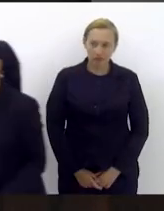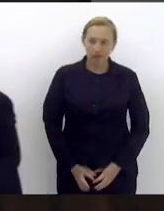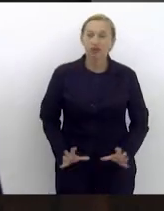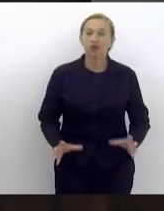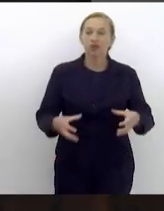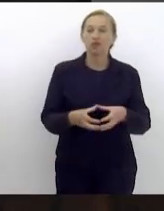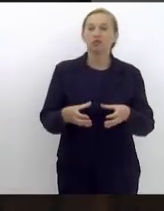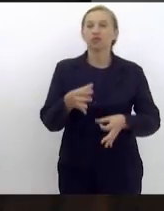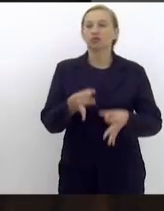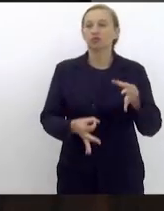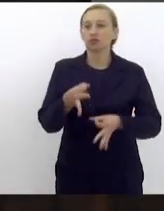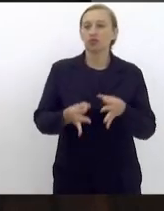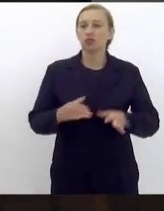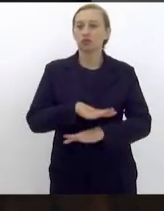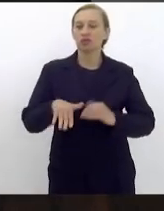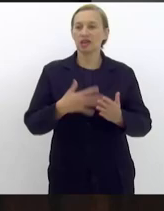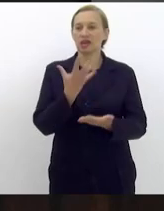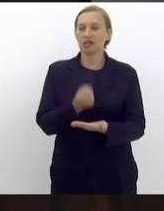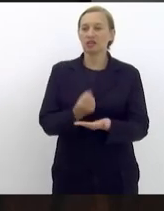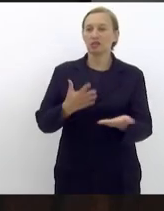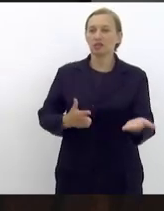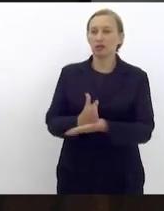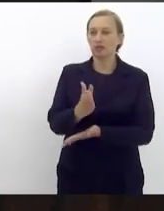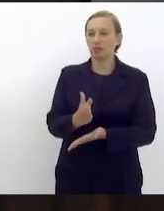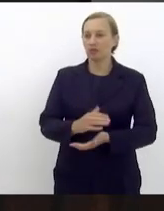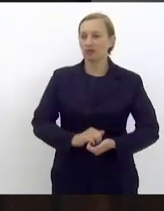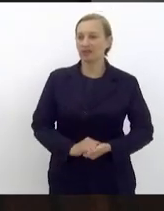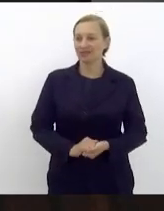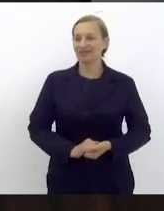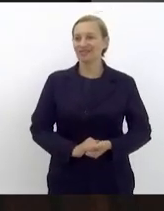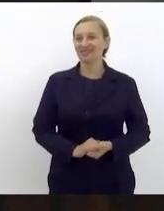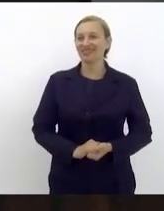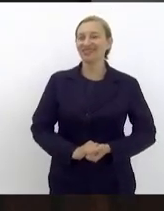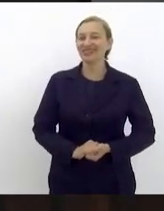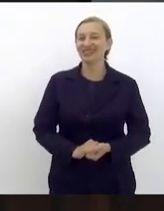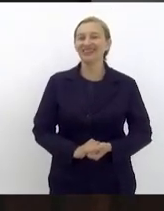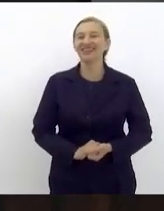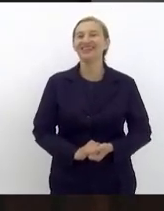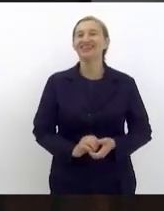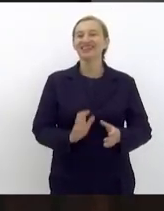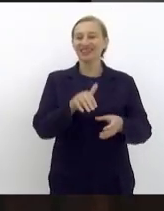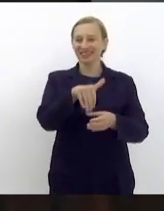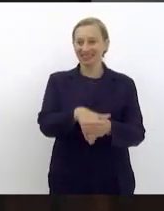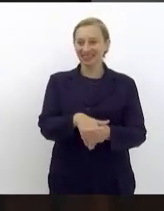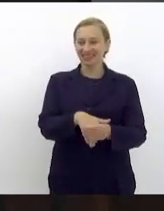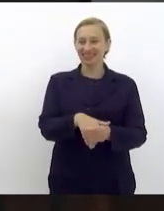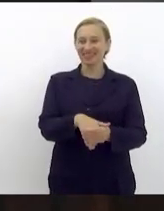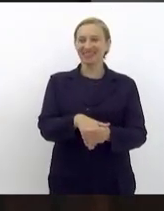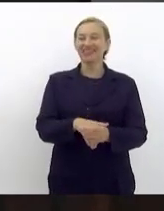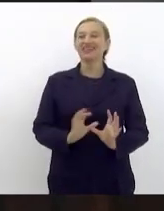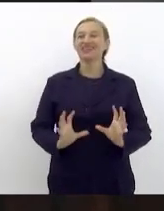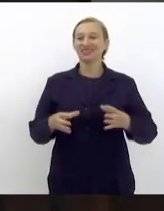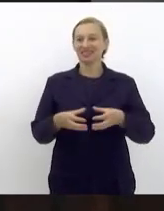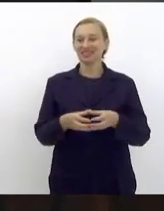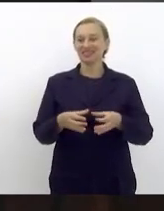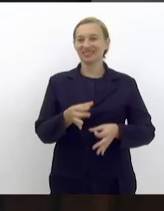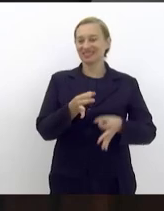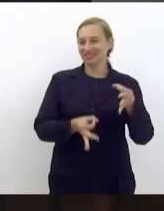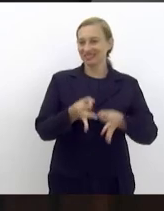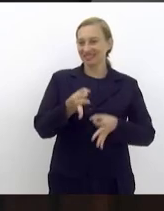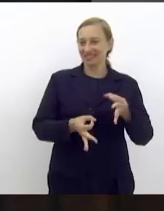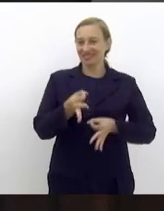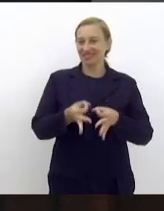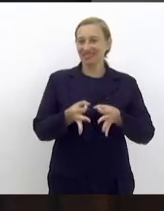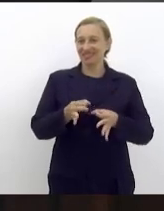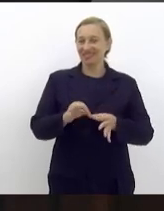de Constituição e Justiça. Senhores que aprovam, permaneçam por questão. Aprovado. Em votação, o parecer da Comissão de Constituição e Justiça.